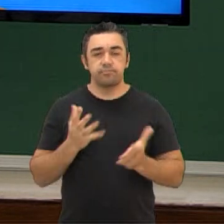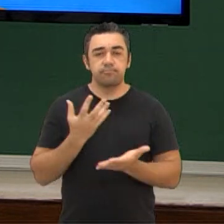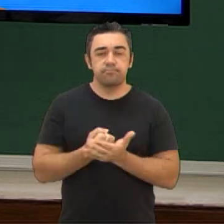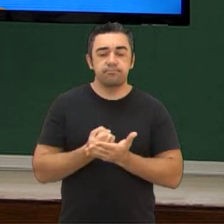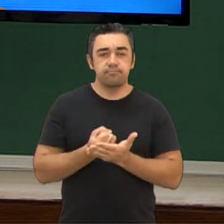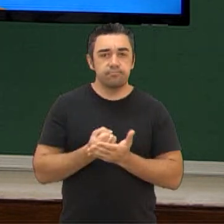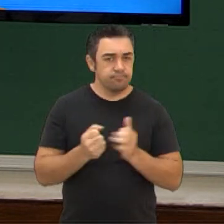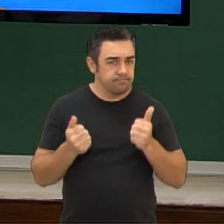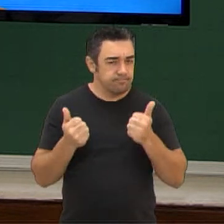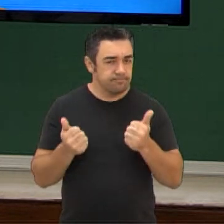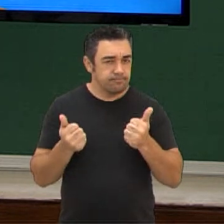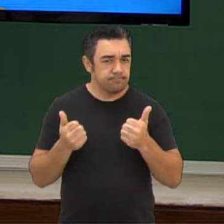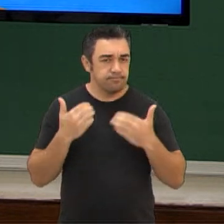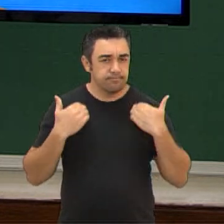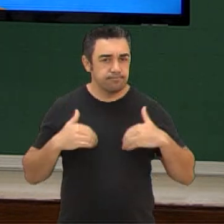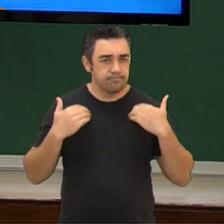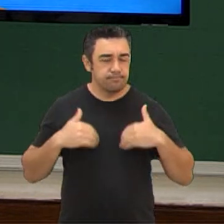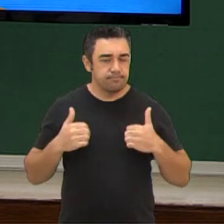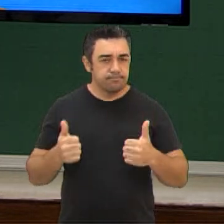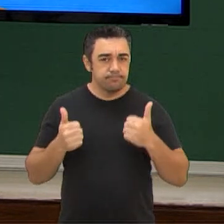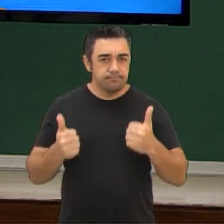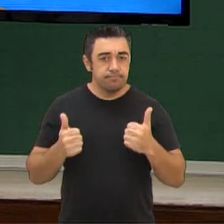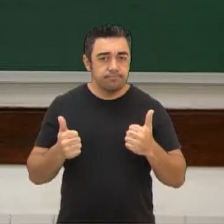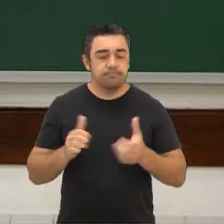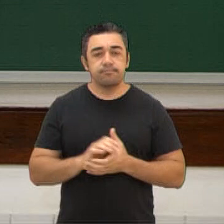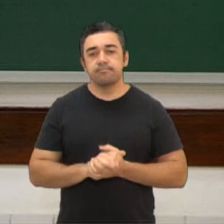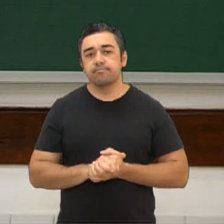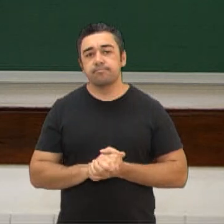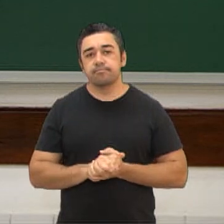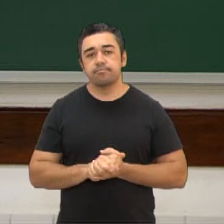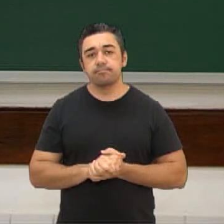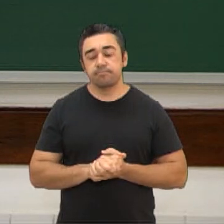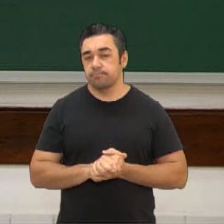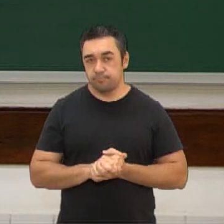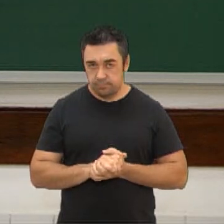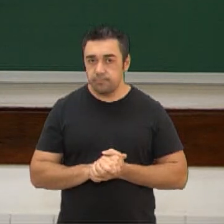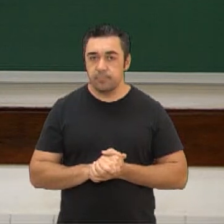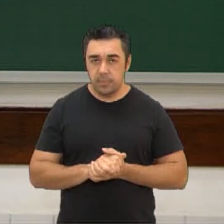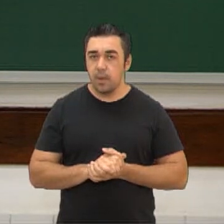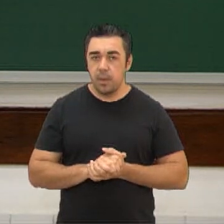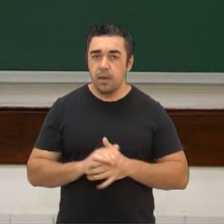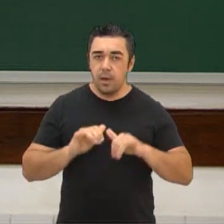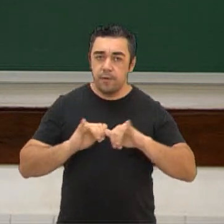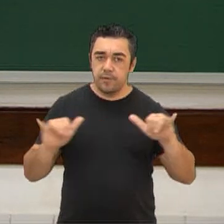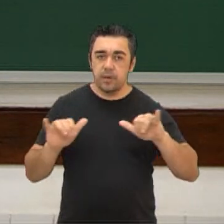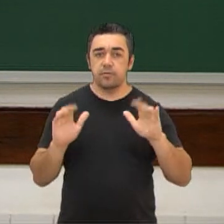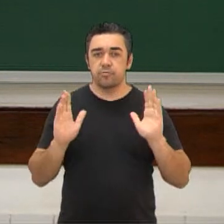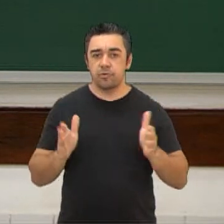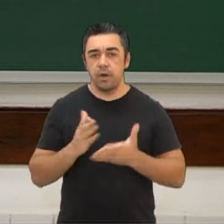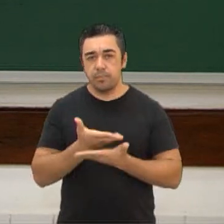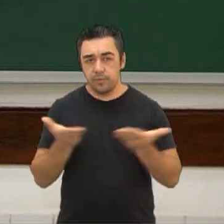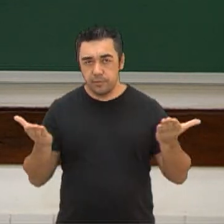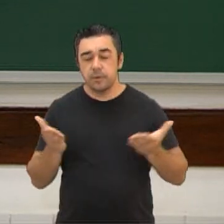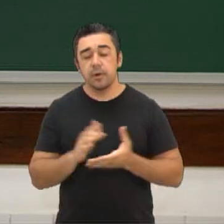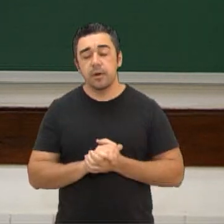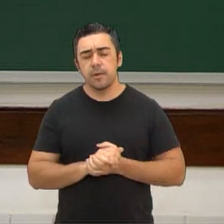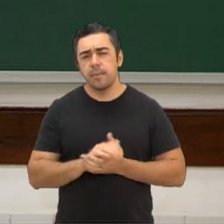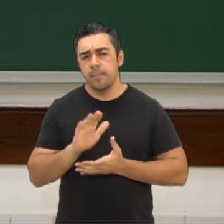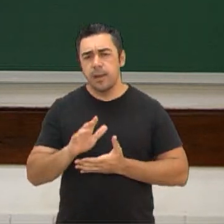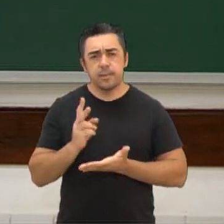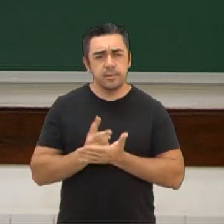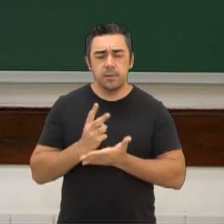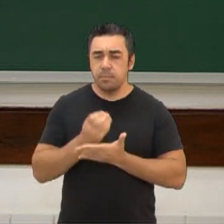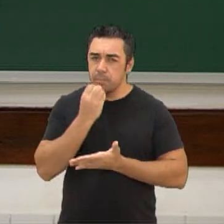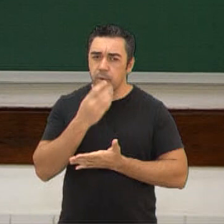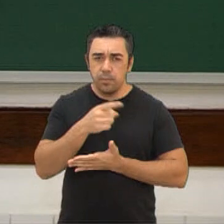registrada. Tranquilo? Beleza? Sem dúvidas nenhumas, esse recado já vem passando há algum tempinho para vocês, né? Mas é sempre